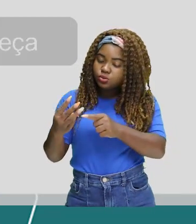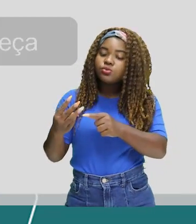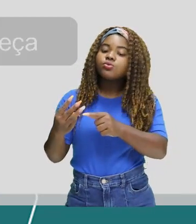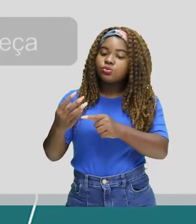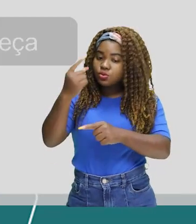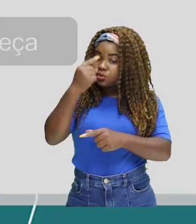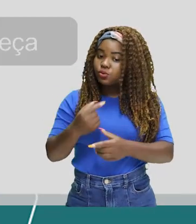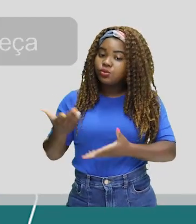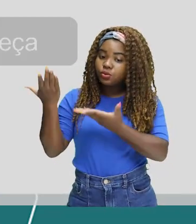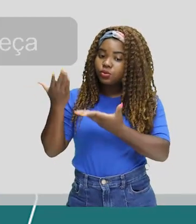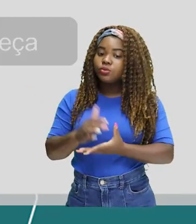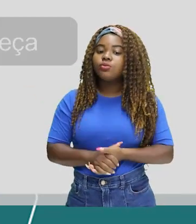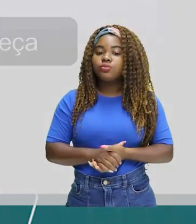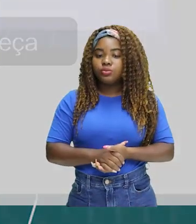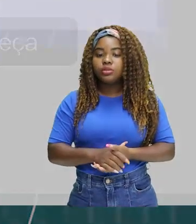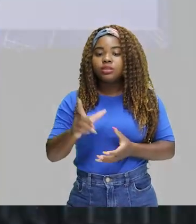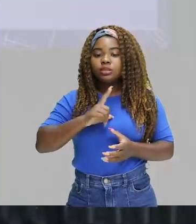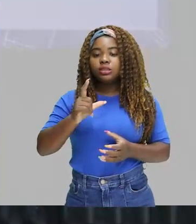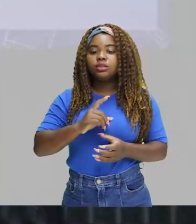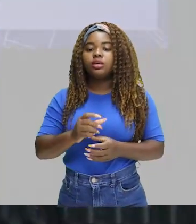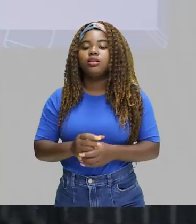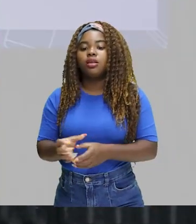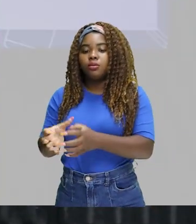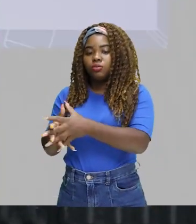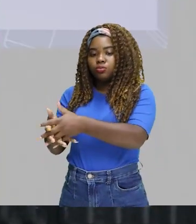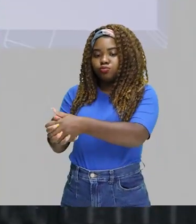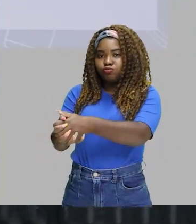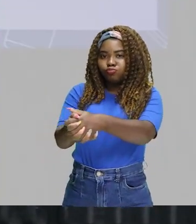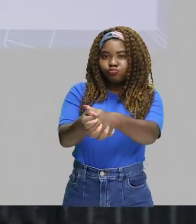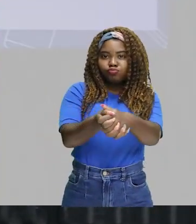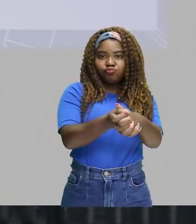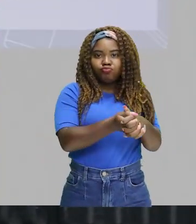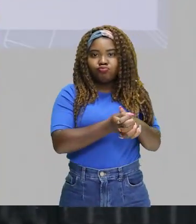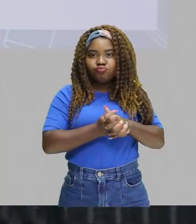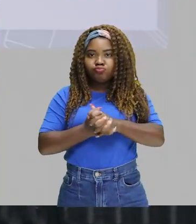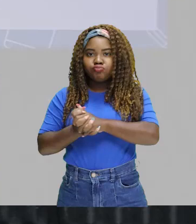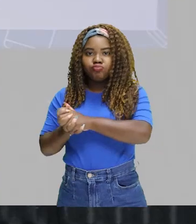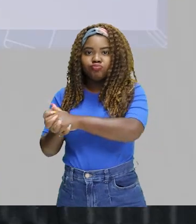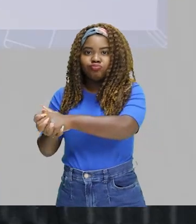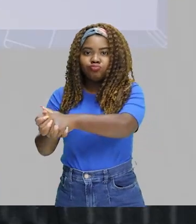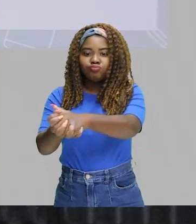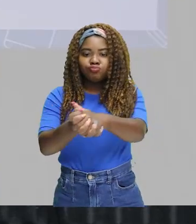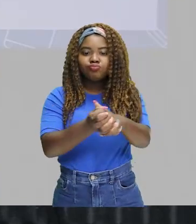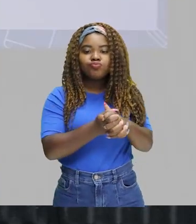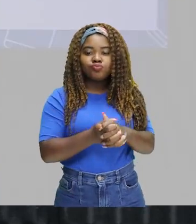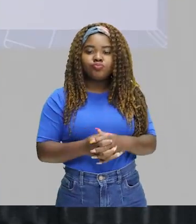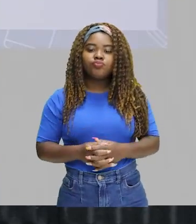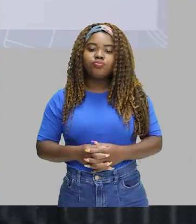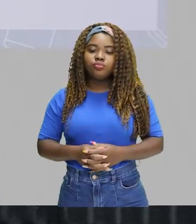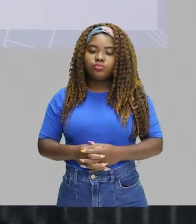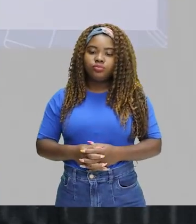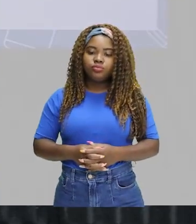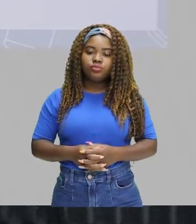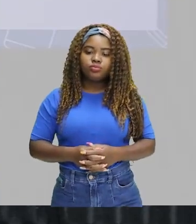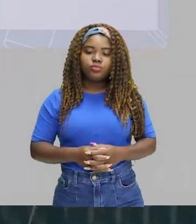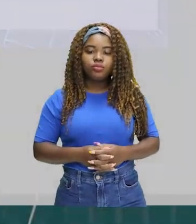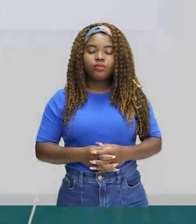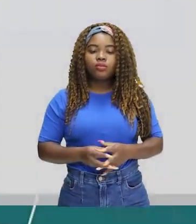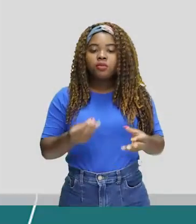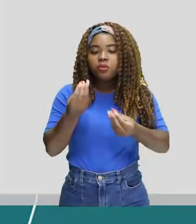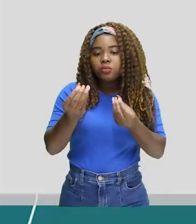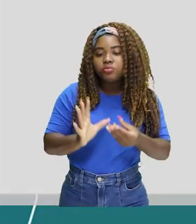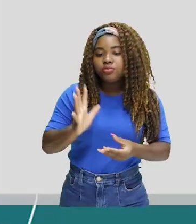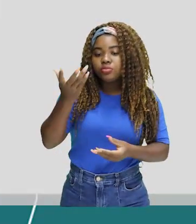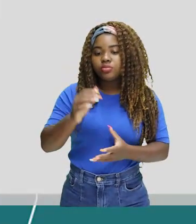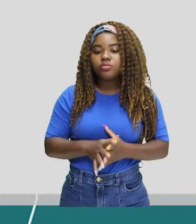compõem o martelo. A manopla, a alça e a cabeça. As fases do